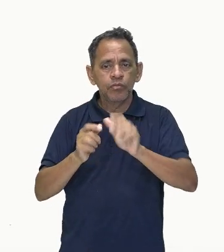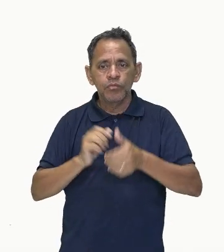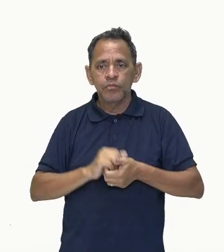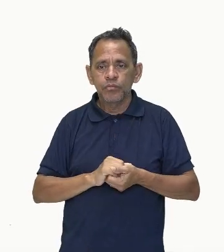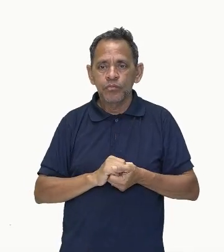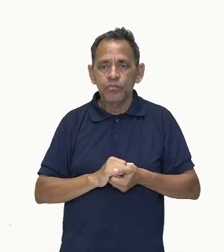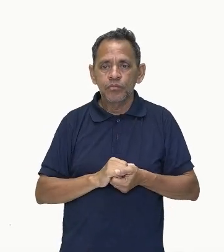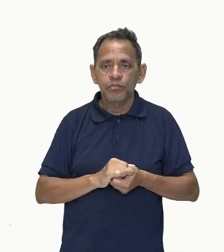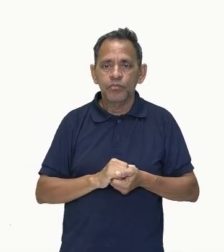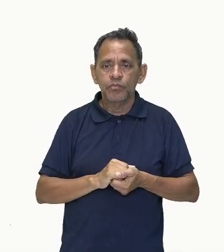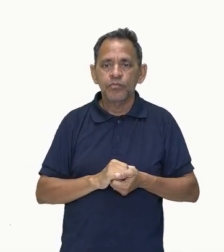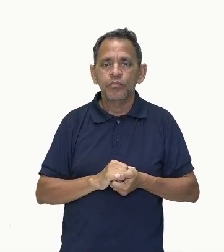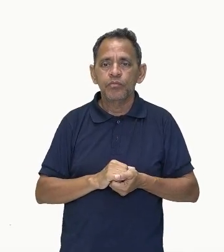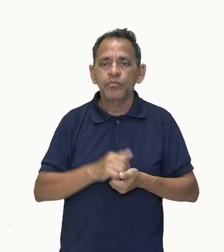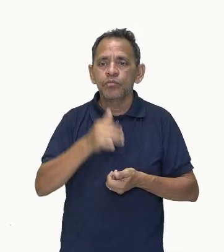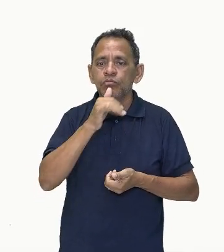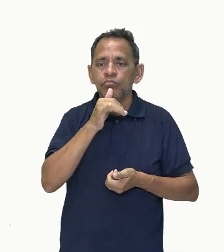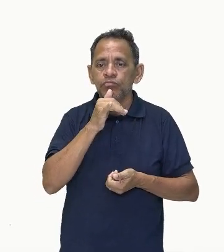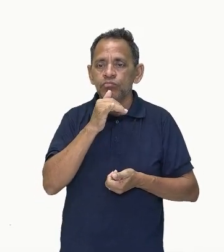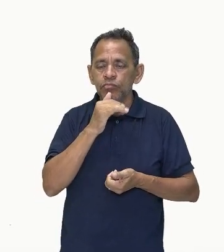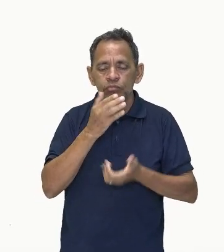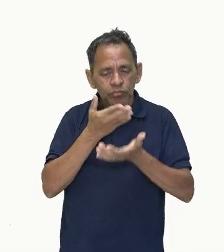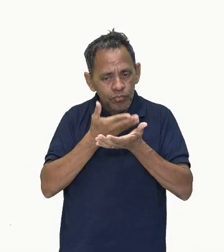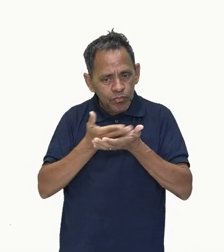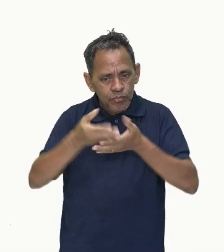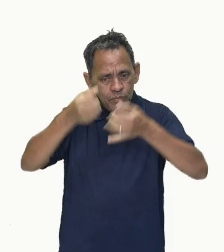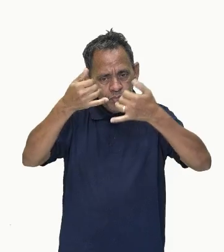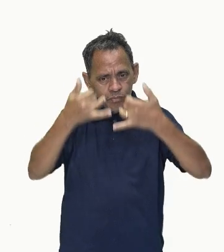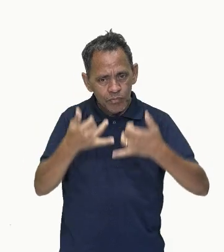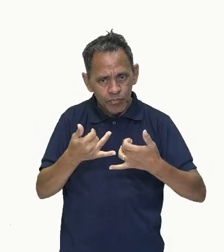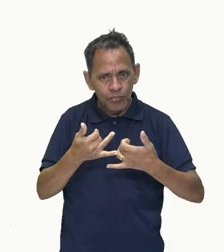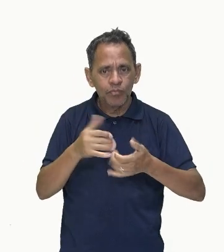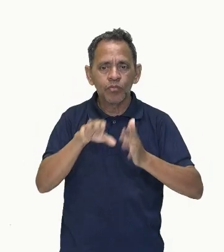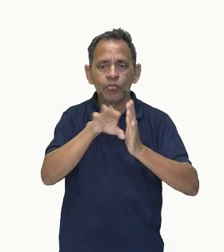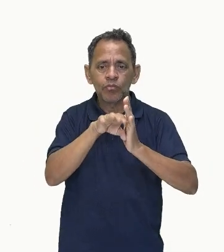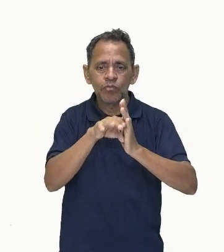Muito bem, temos aí um exemplo para a gente começar.